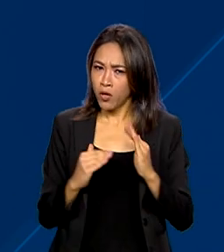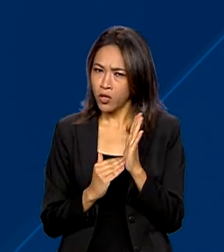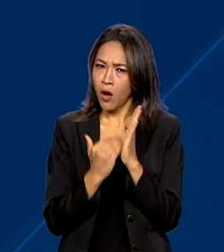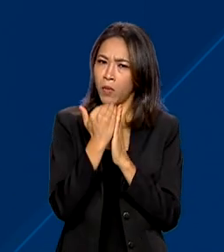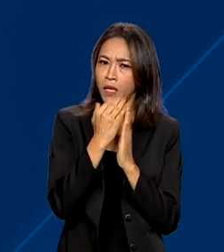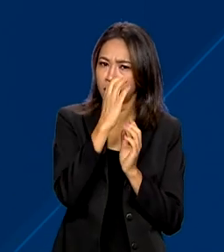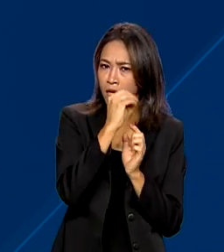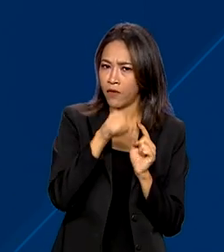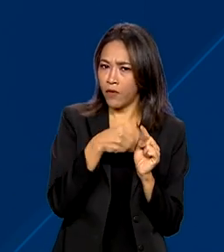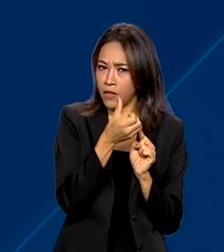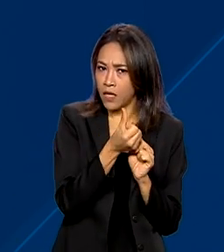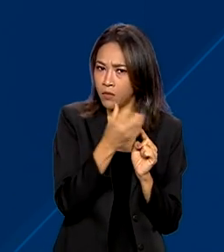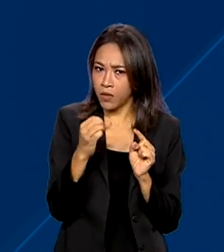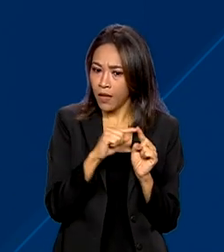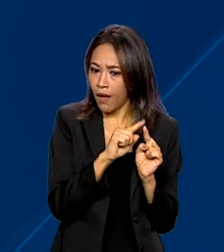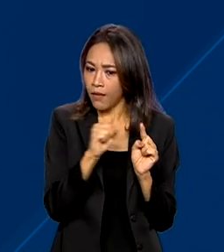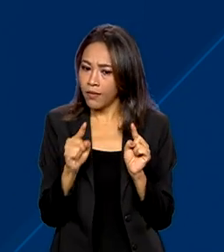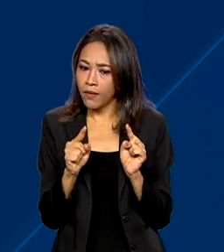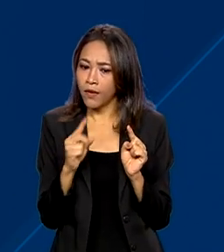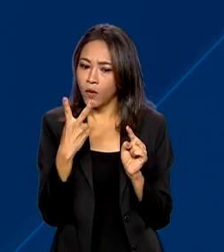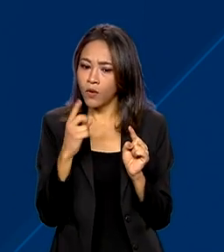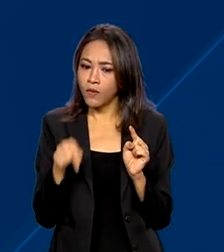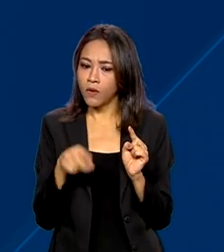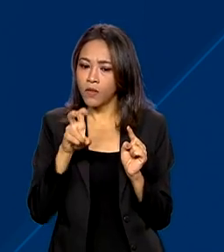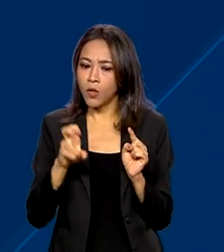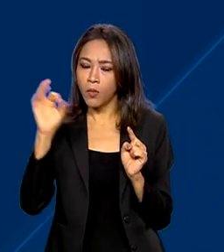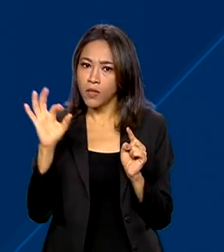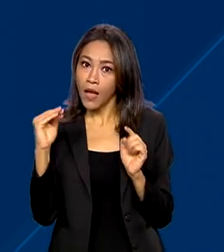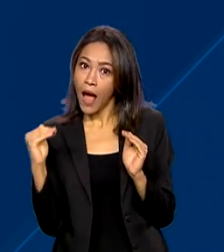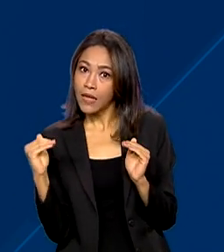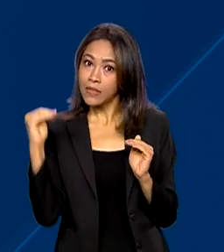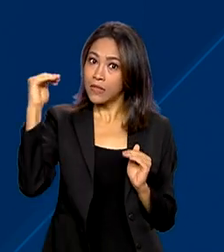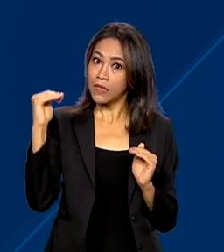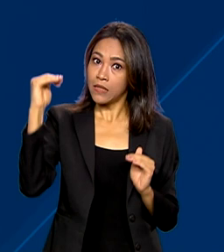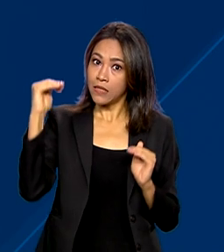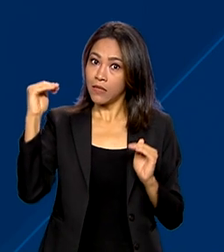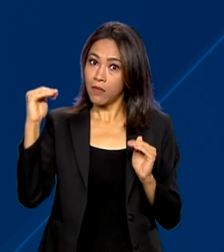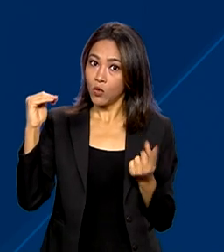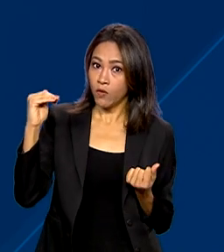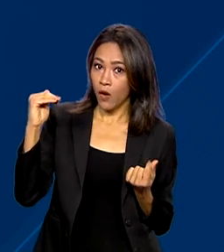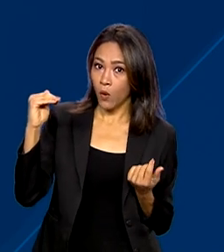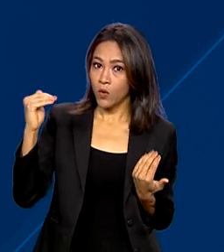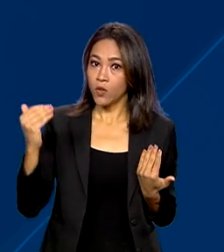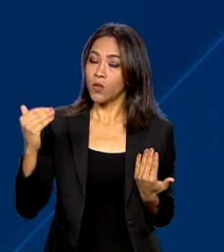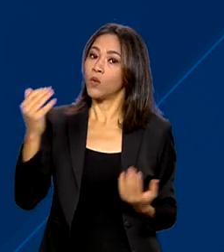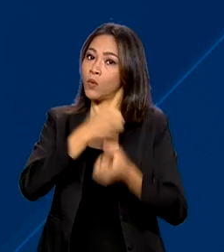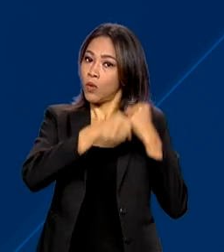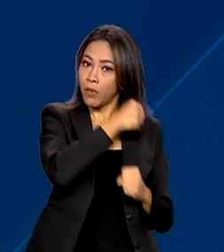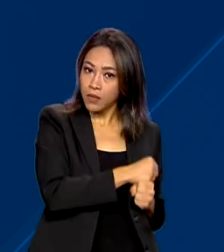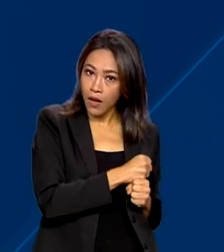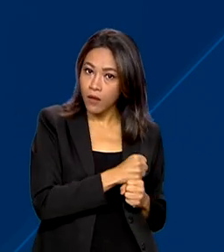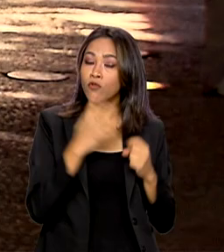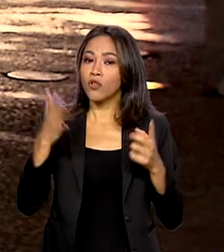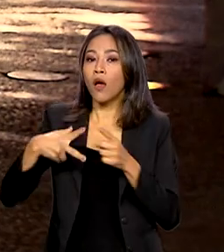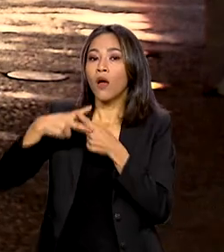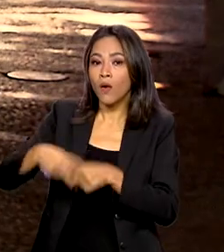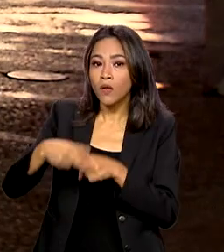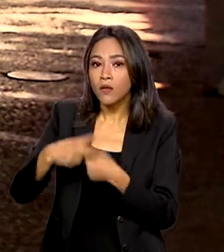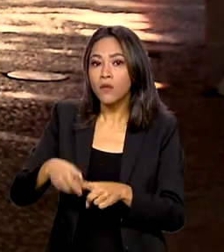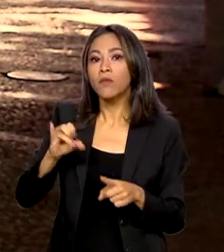0,6% e dois e meio por cento acima dos valores do ano anterior já corrigidos pela inflação